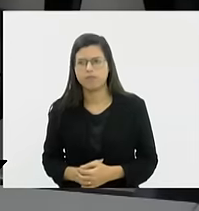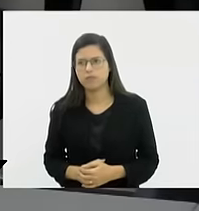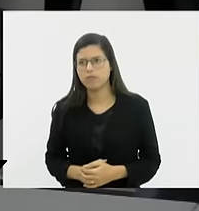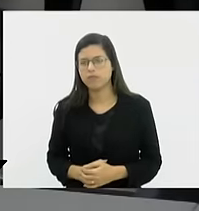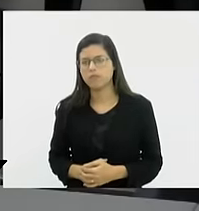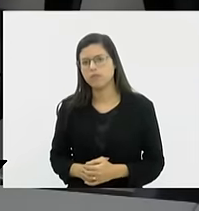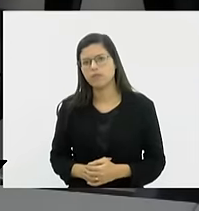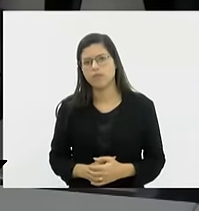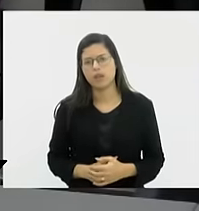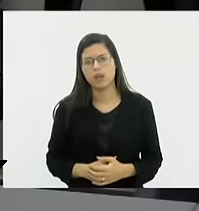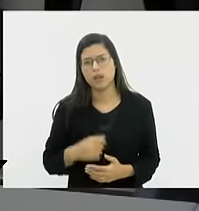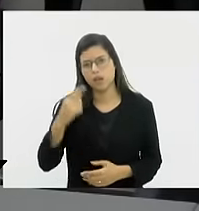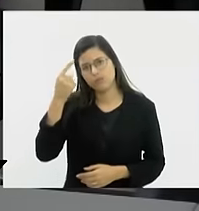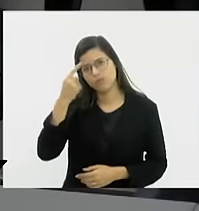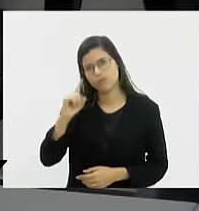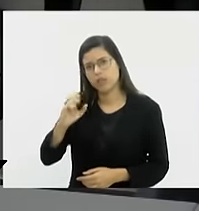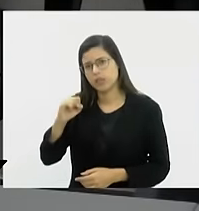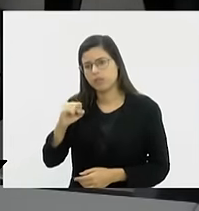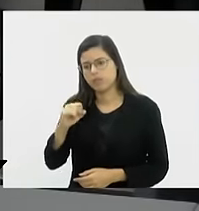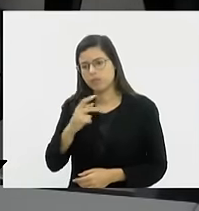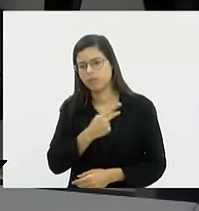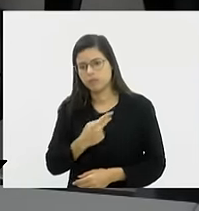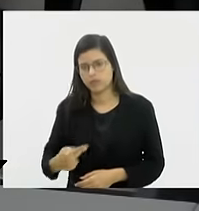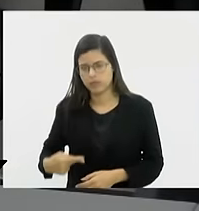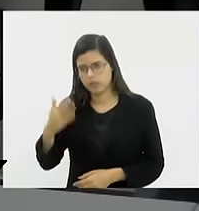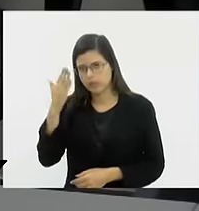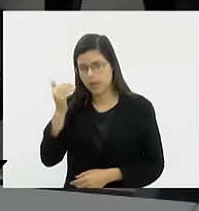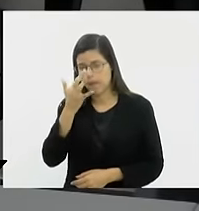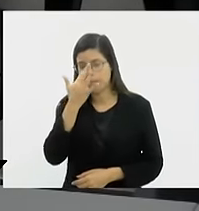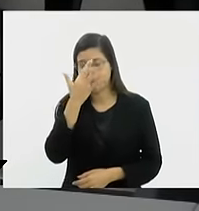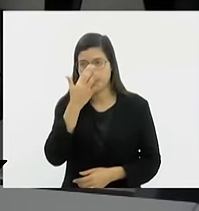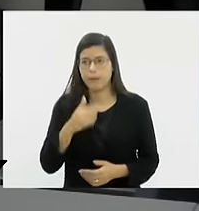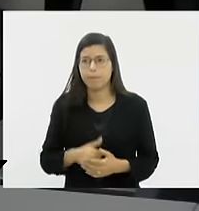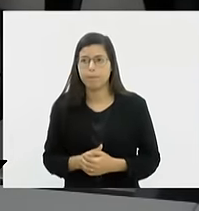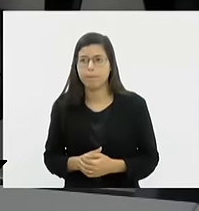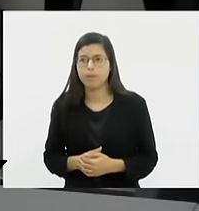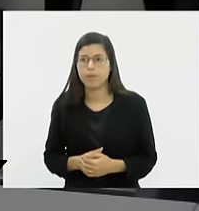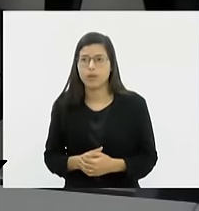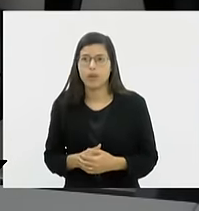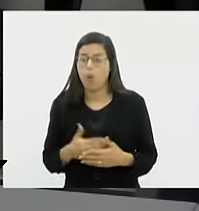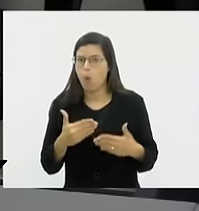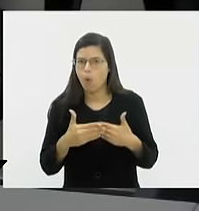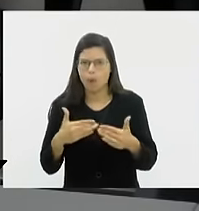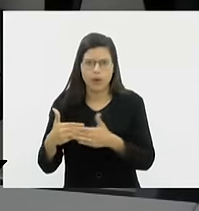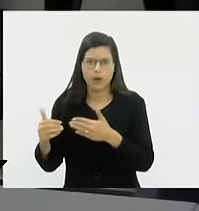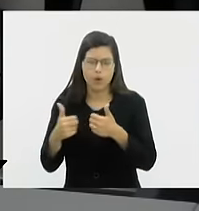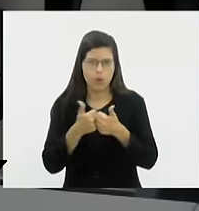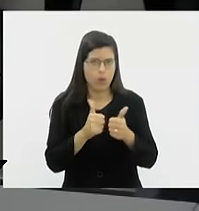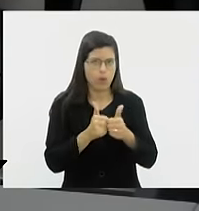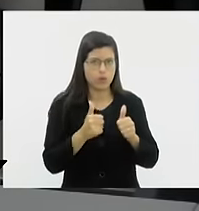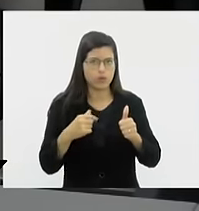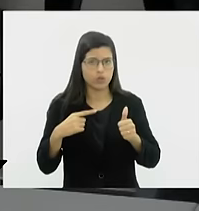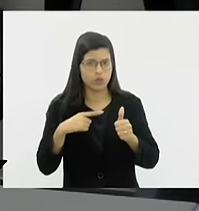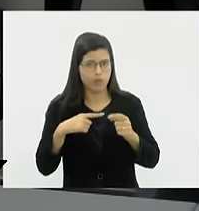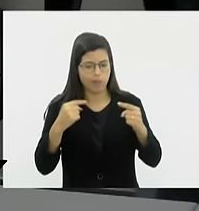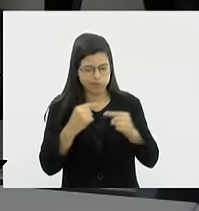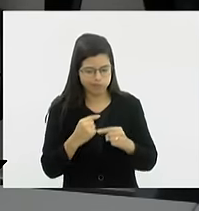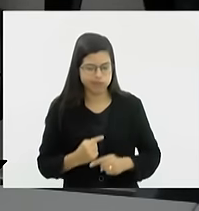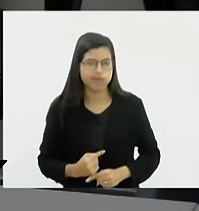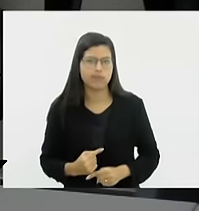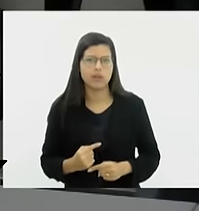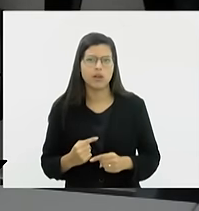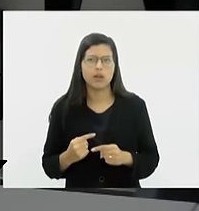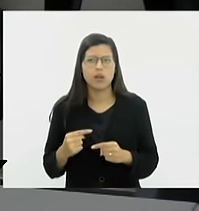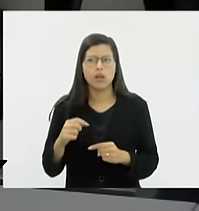sei se vossas excelências sabem, qualquer ônibus, vou te ver uma regularidadezinha, se não for